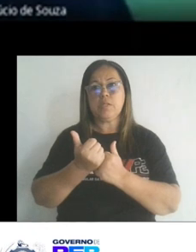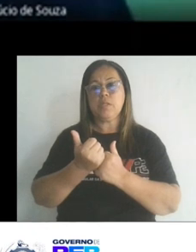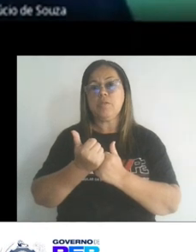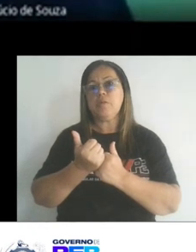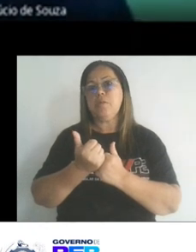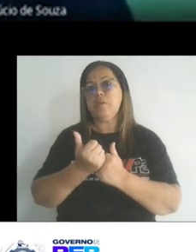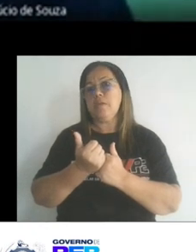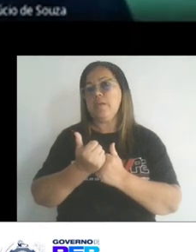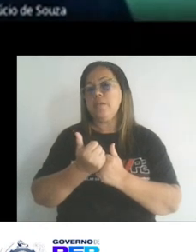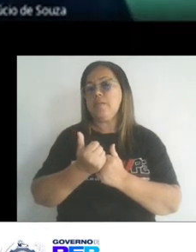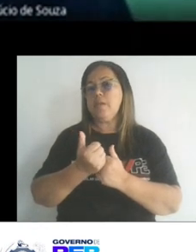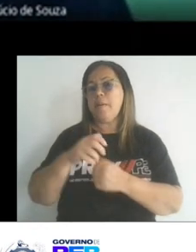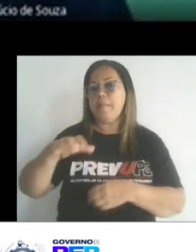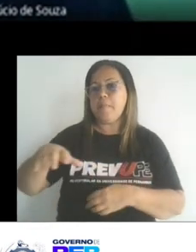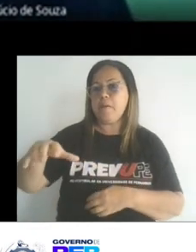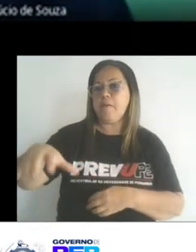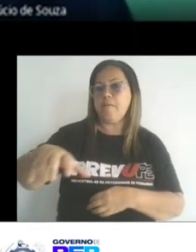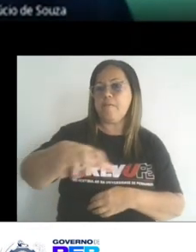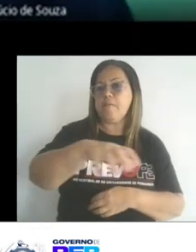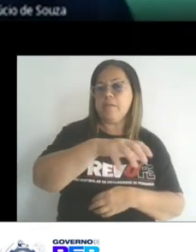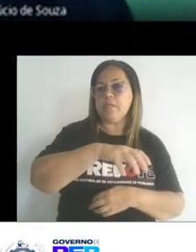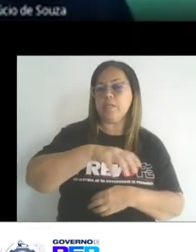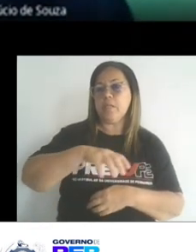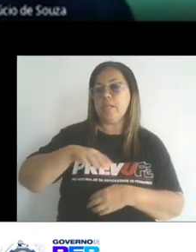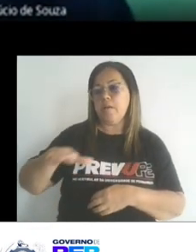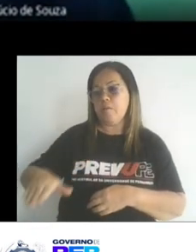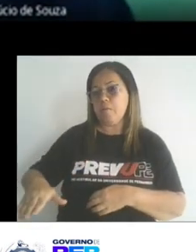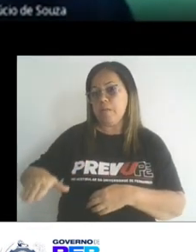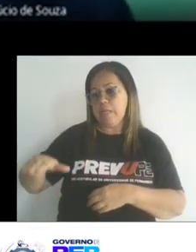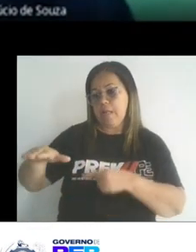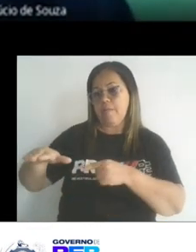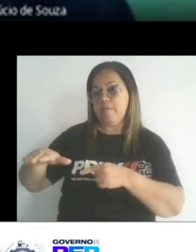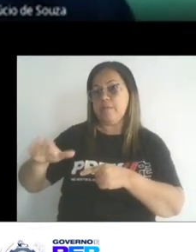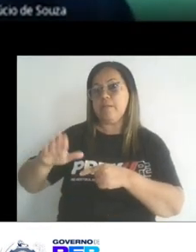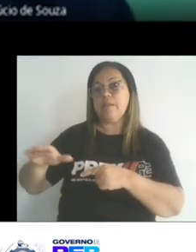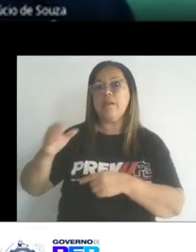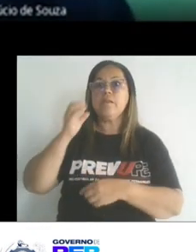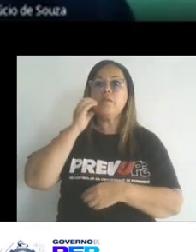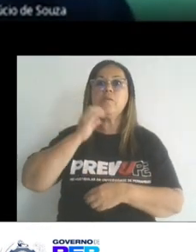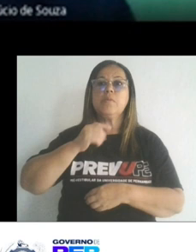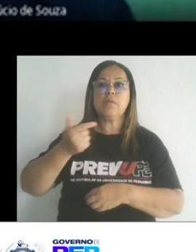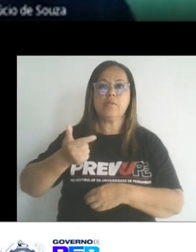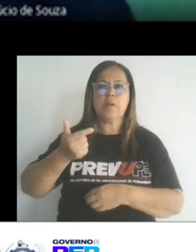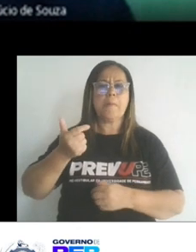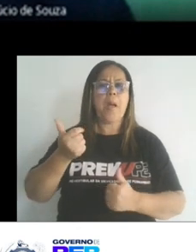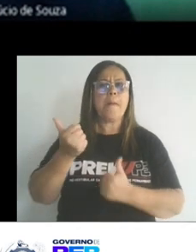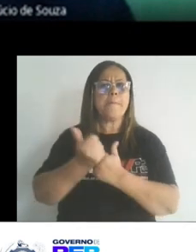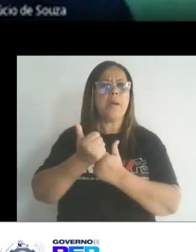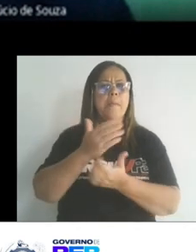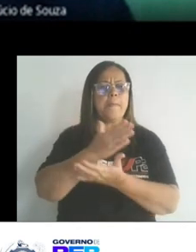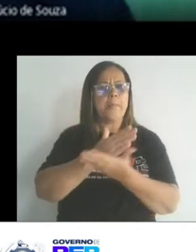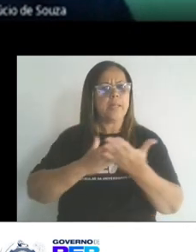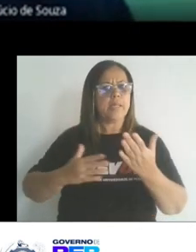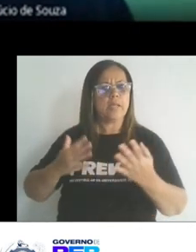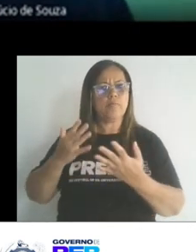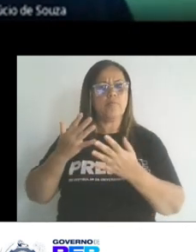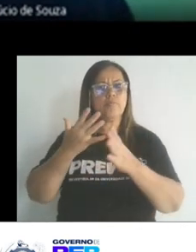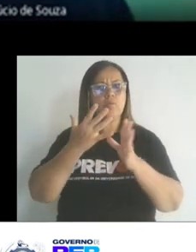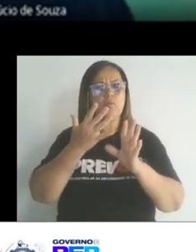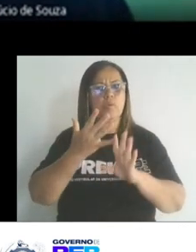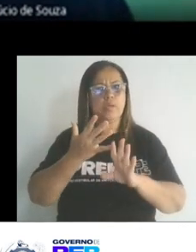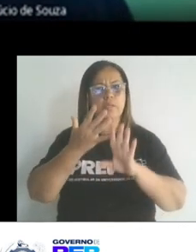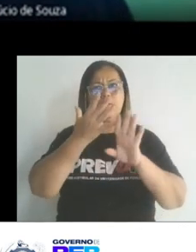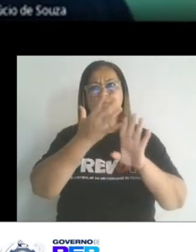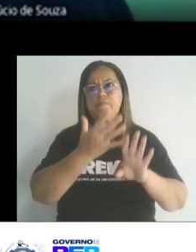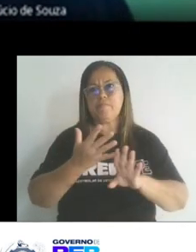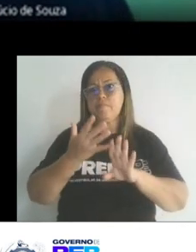na província enquanto o príncipe dele fosse menor de idade com o apoio de parte do exército baiano os revoltosos